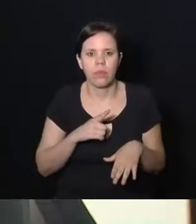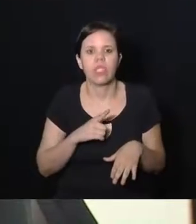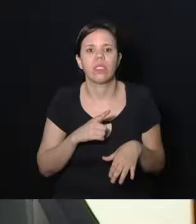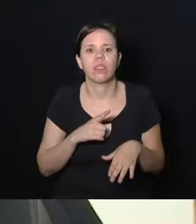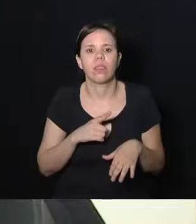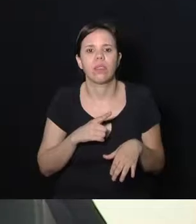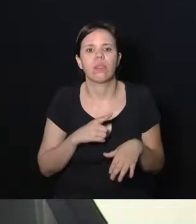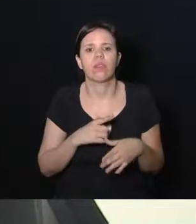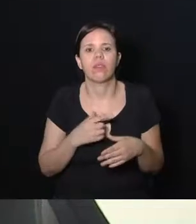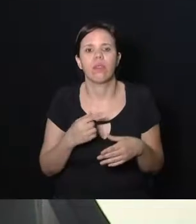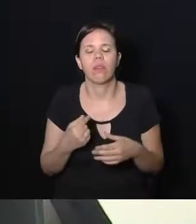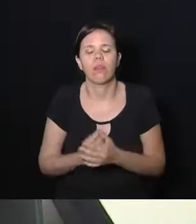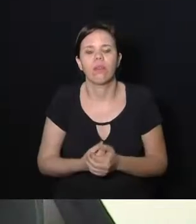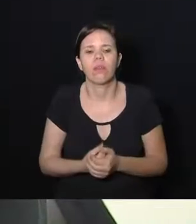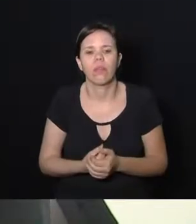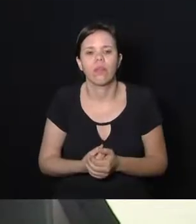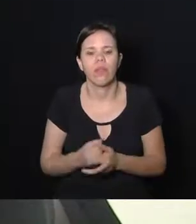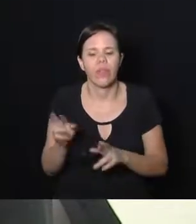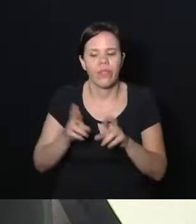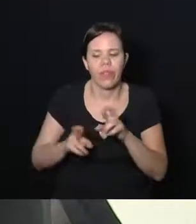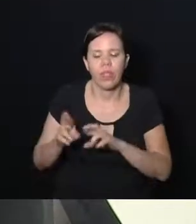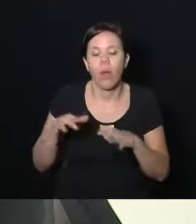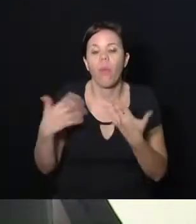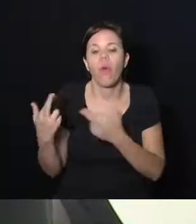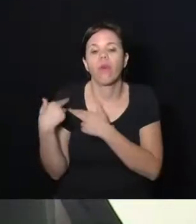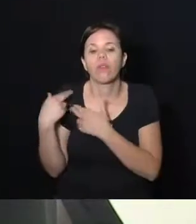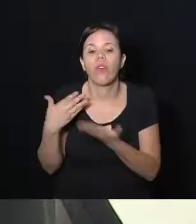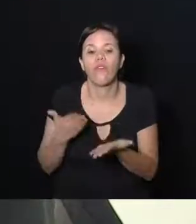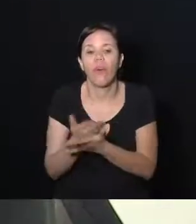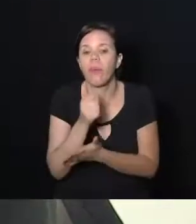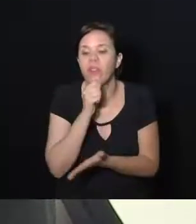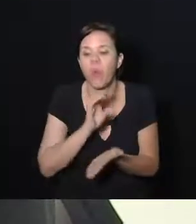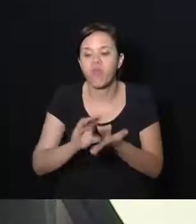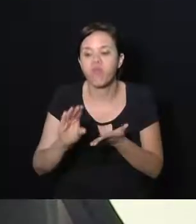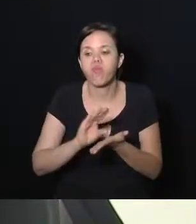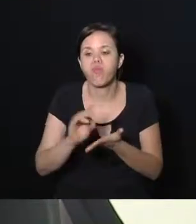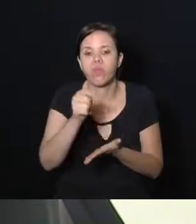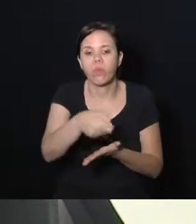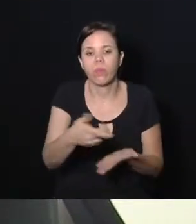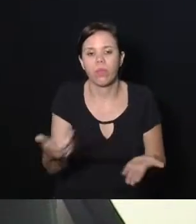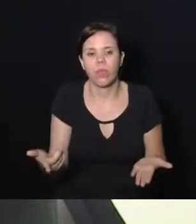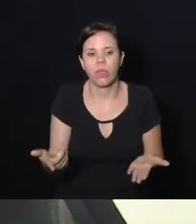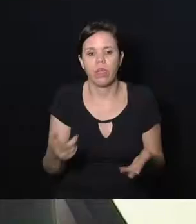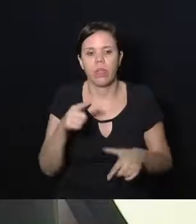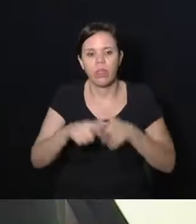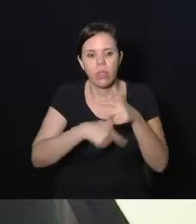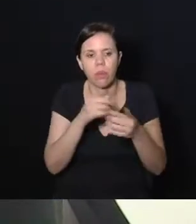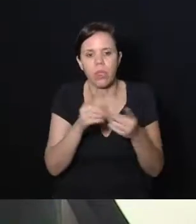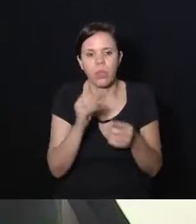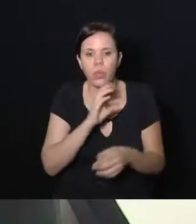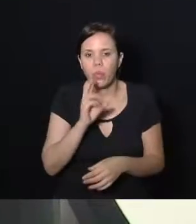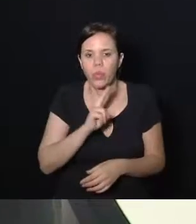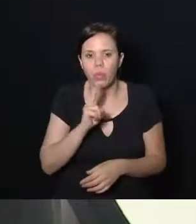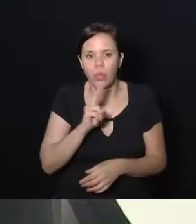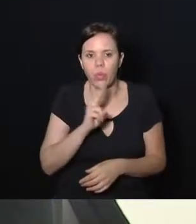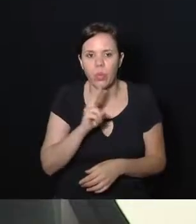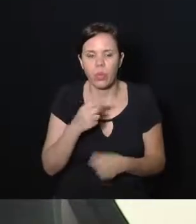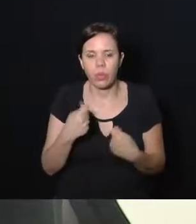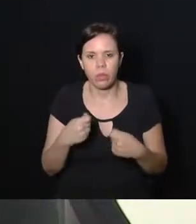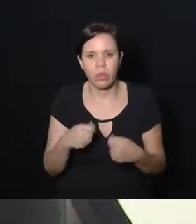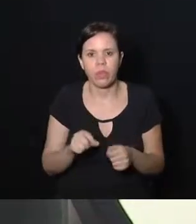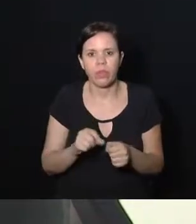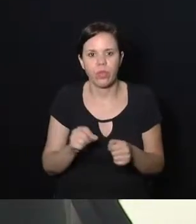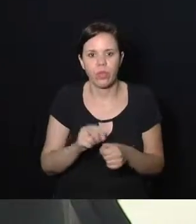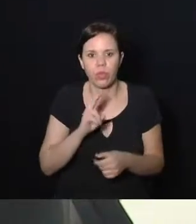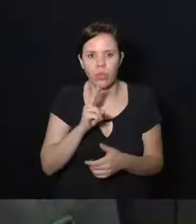que é responsável, mas não foi aprovado o orçamento ainda. Então nós, devido à urgência, a necessidade desse aparelho, nós estamos